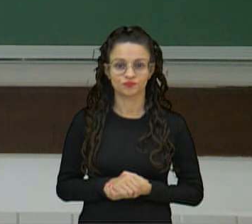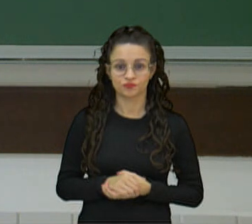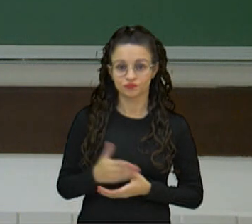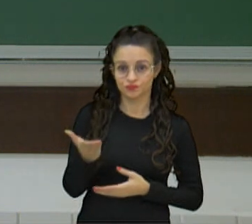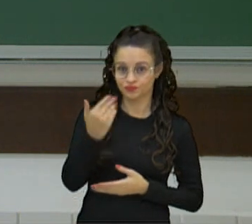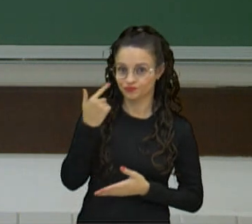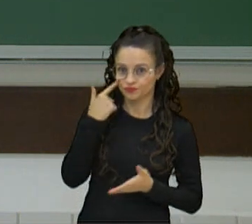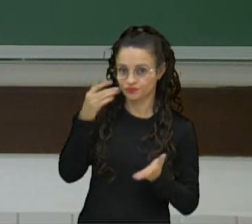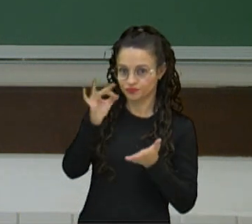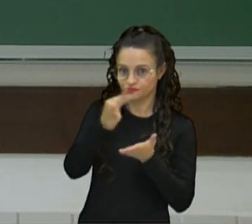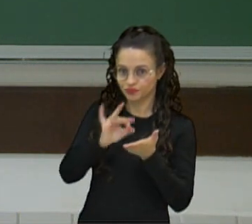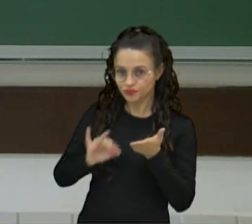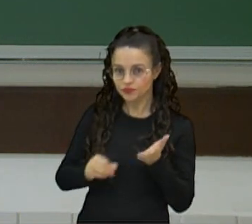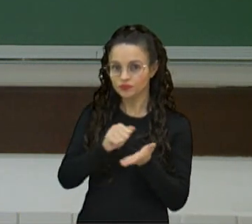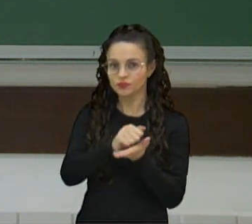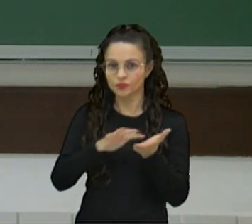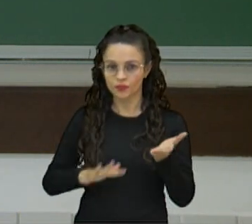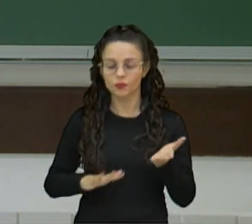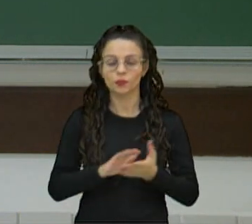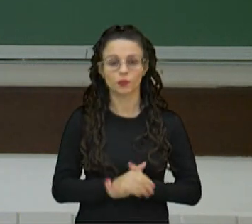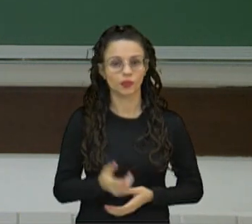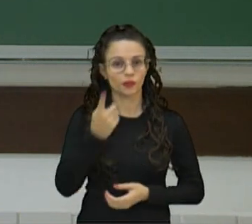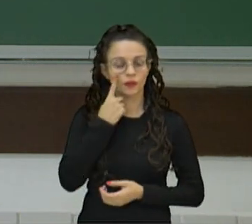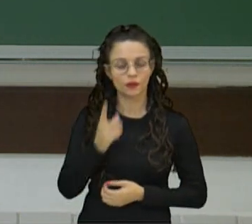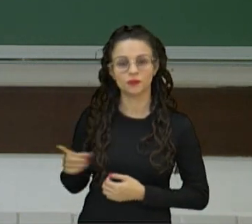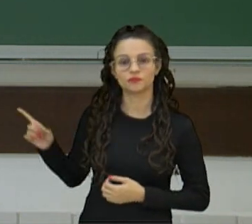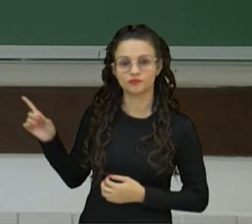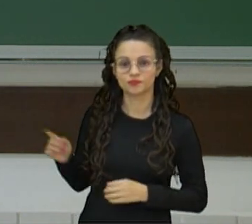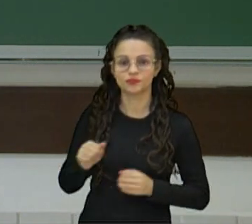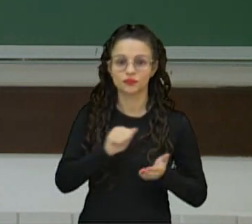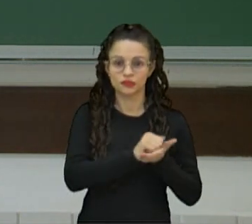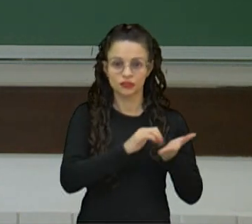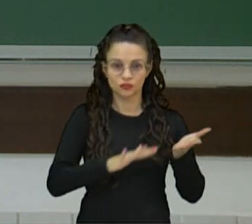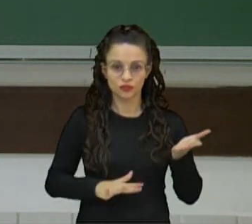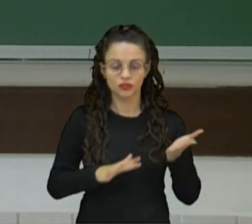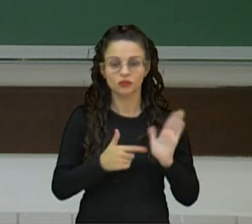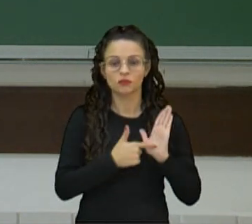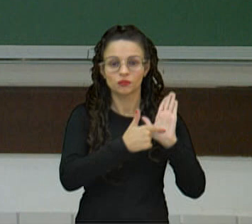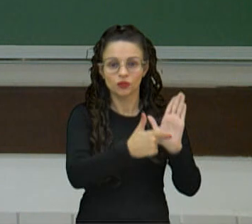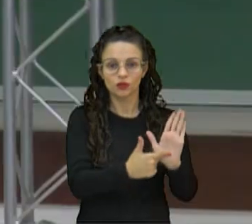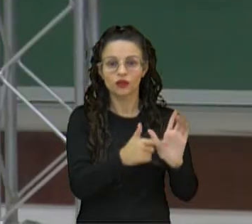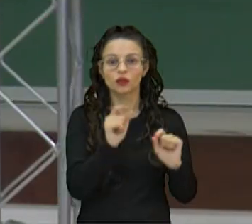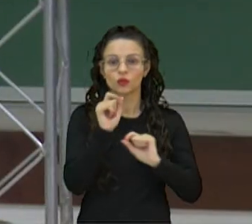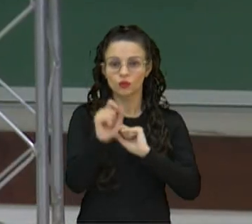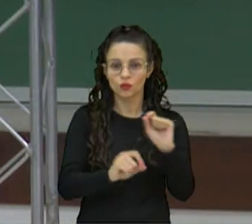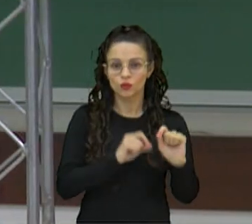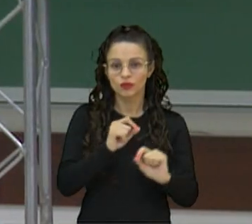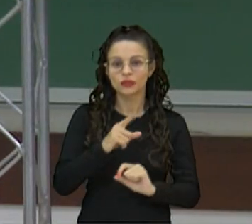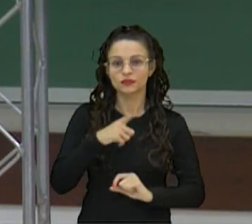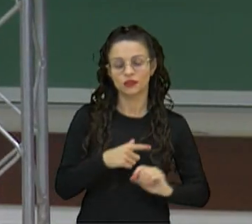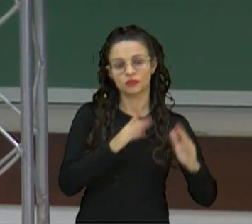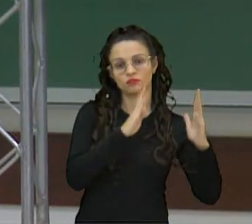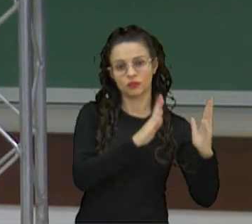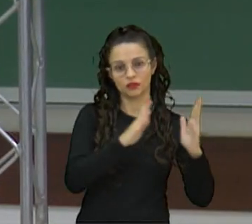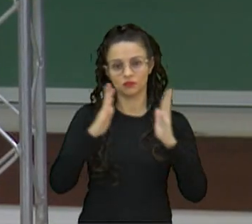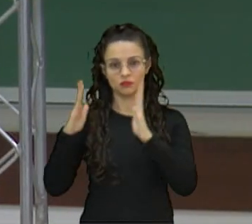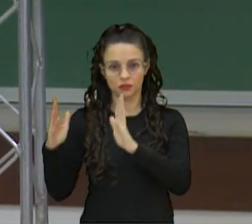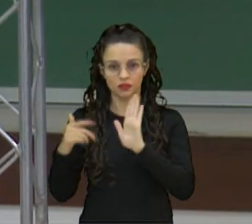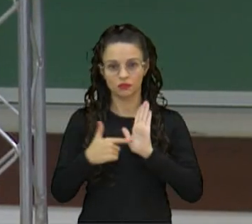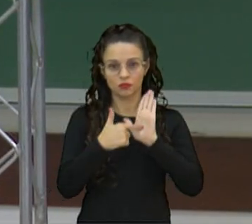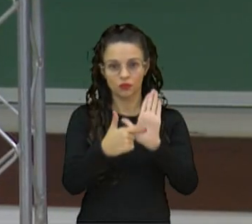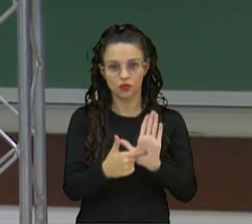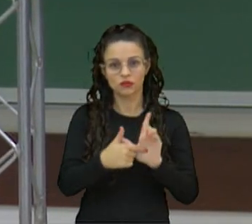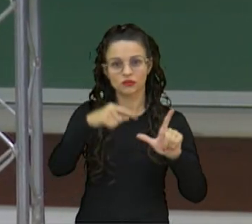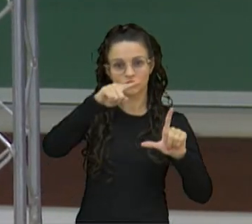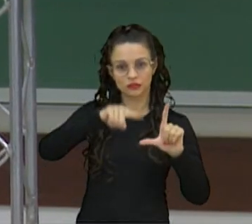Vamos corrigir o exercício? Olha só, esse exercício traz para a gente duas etapas representadas num